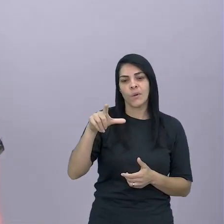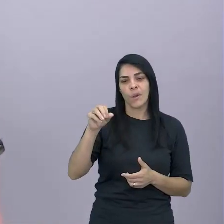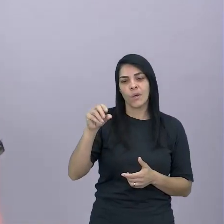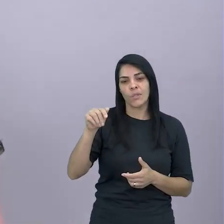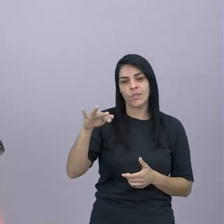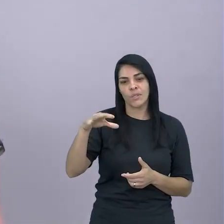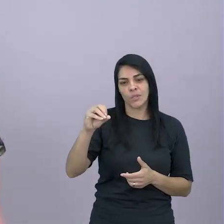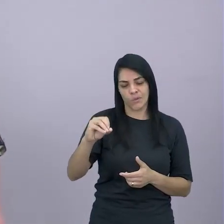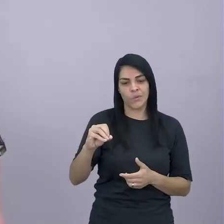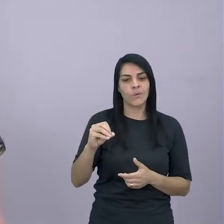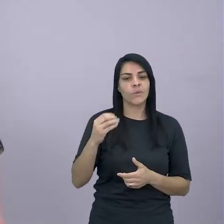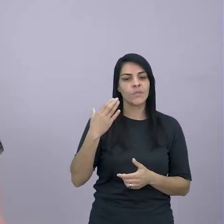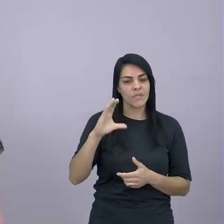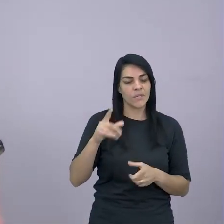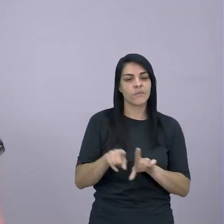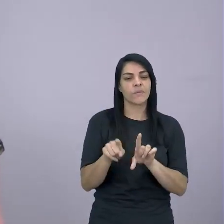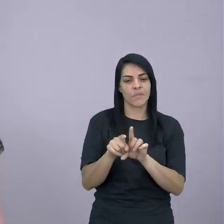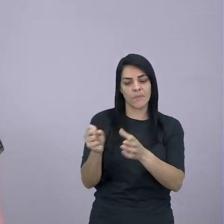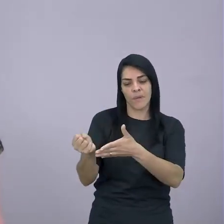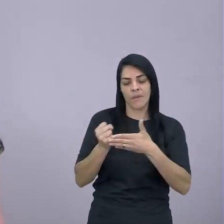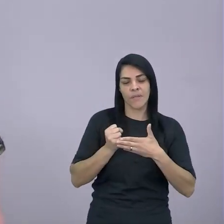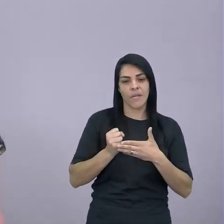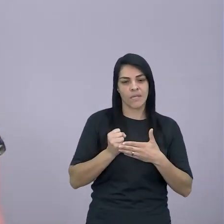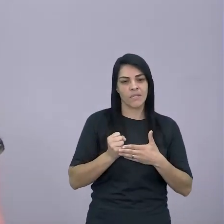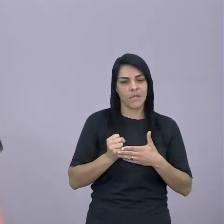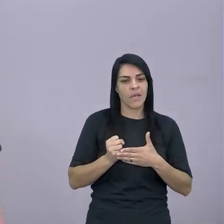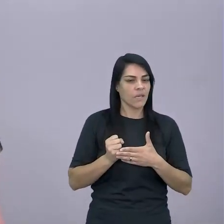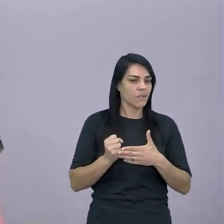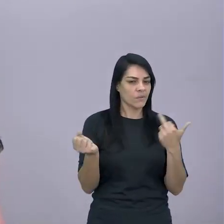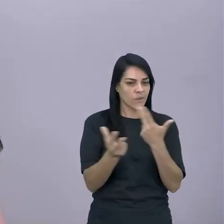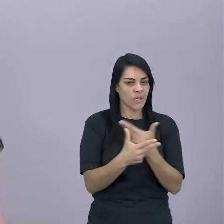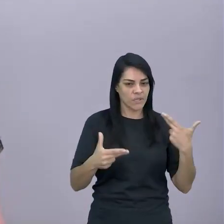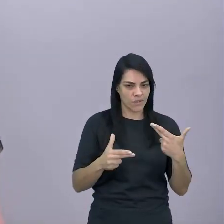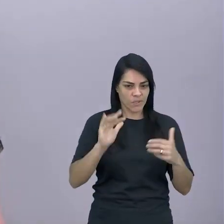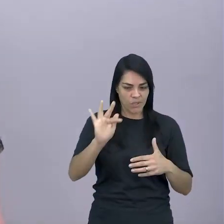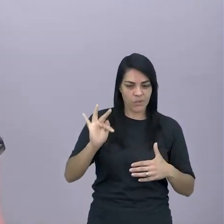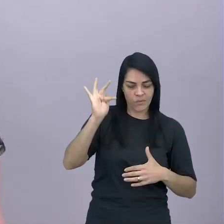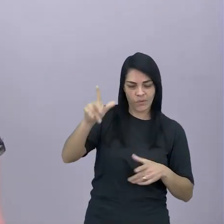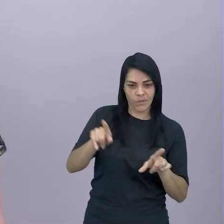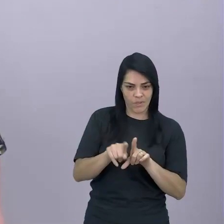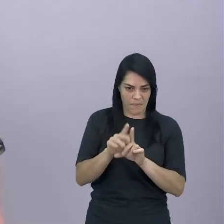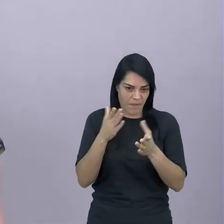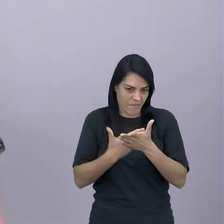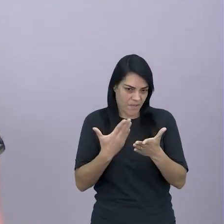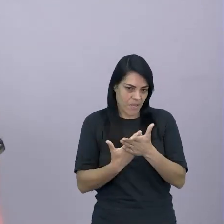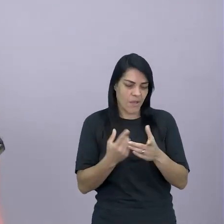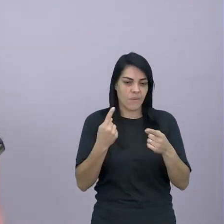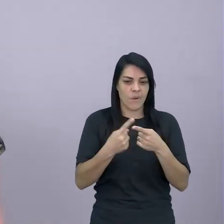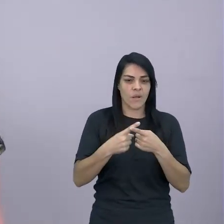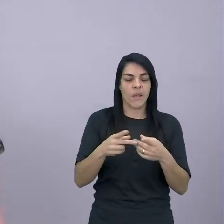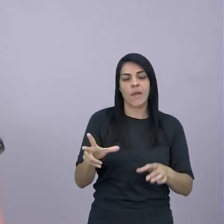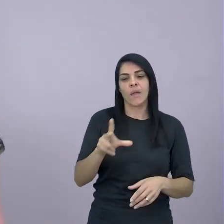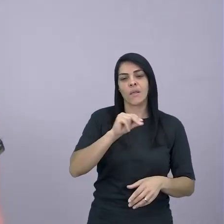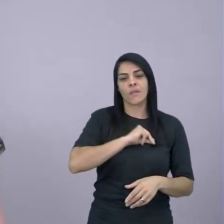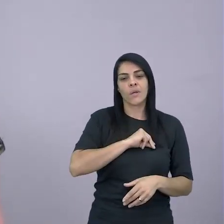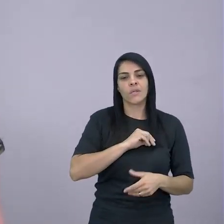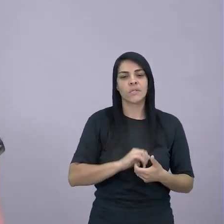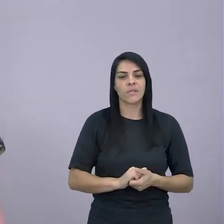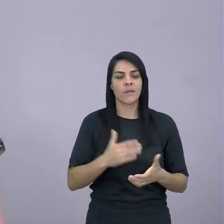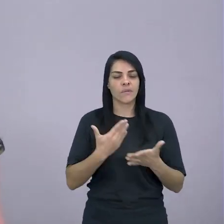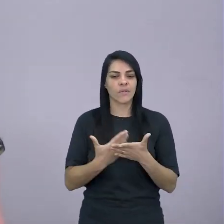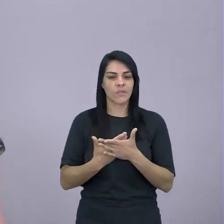científicos, a gente vai trazendo algumas questões que eles vão ver mais para frente, né? Porque daí eles vão falar, a gente vai